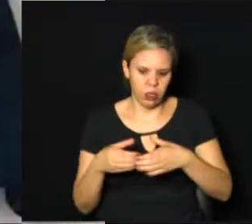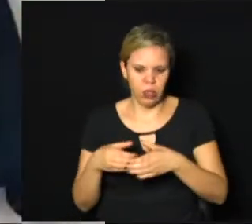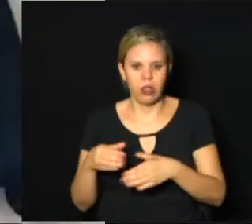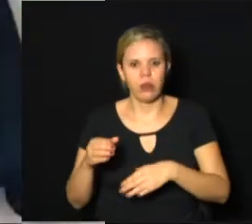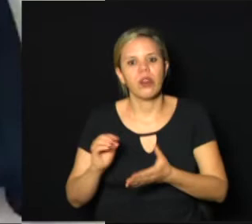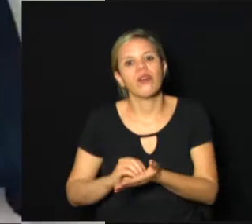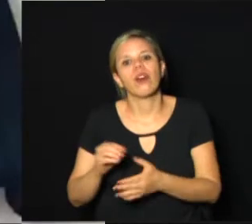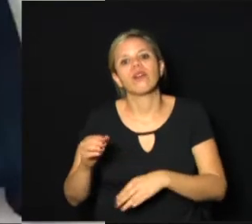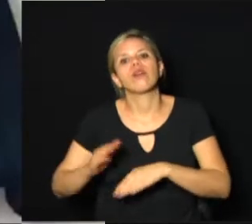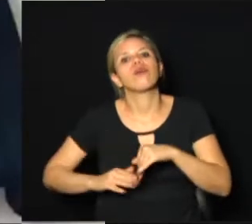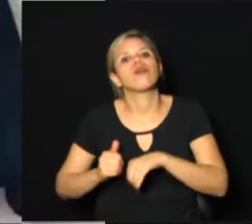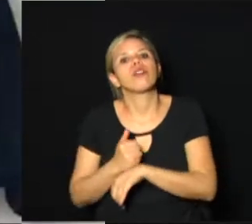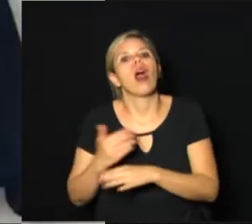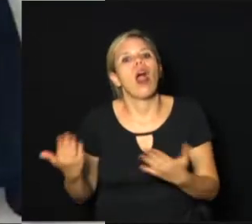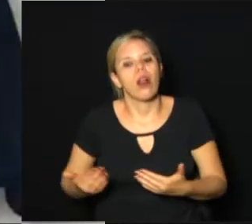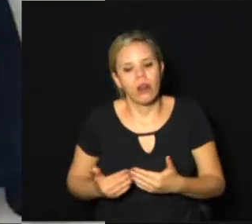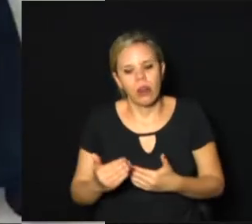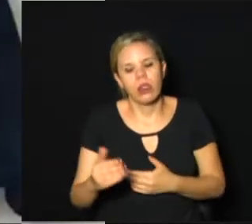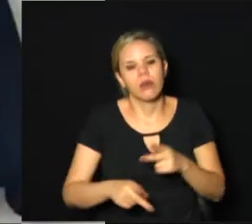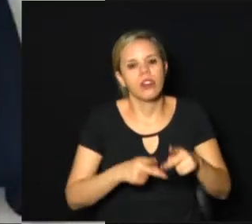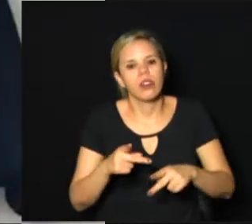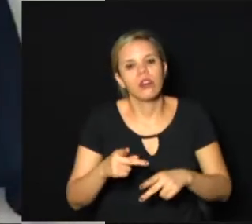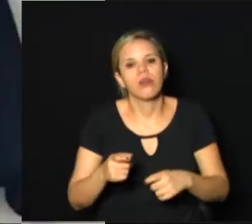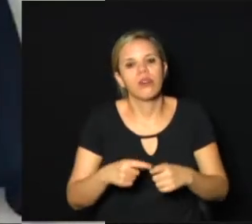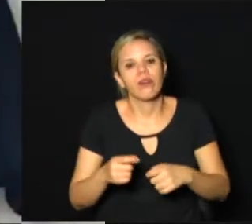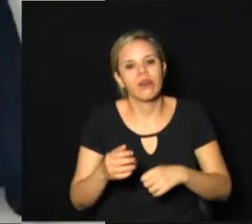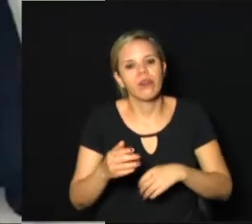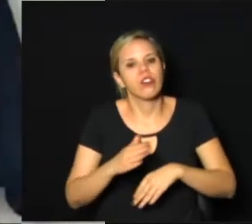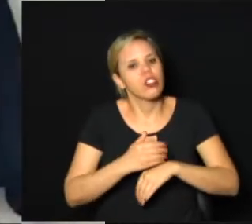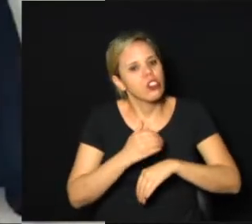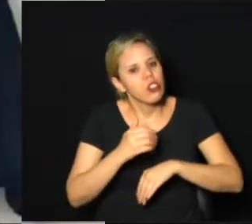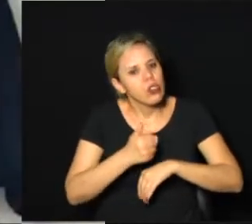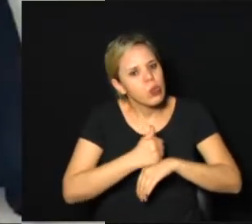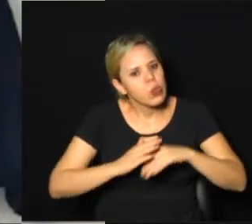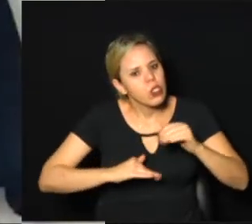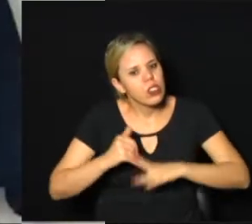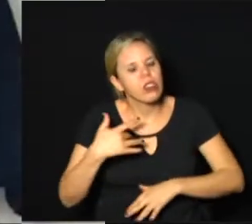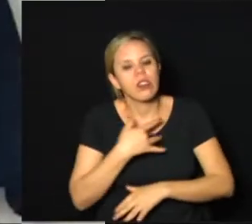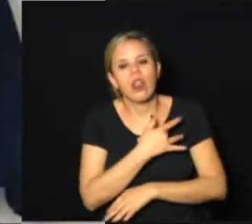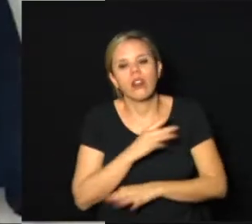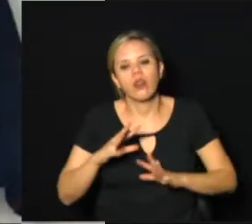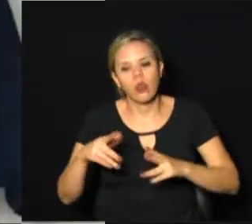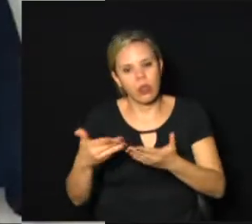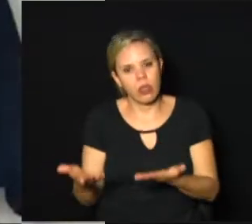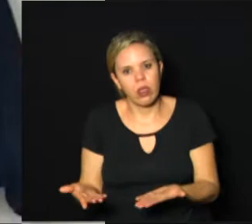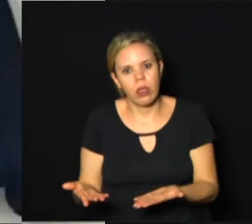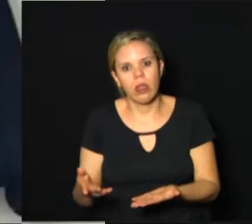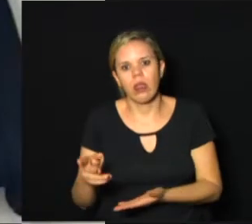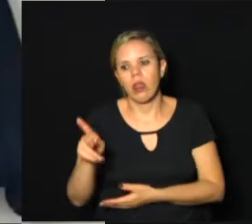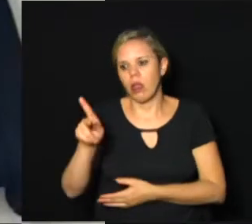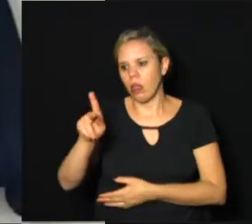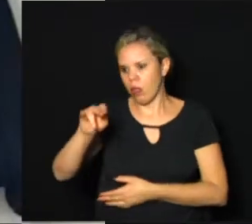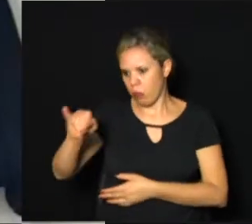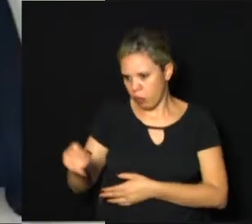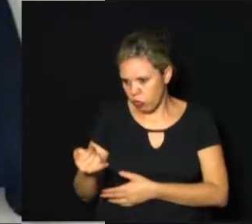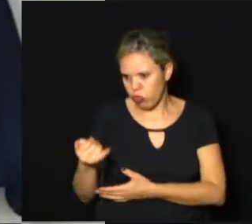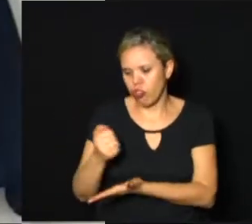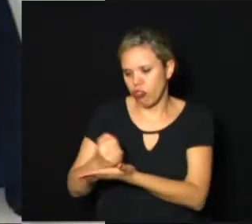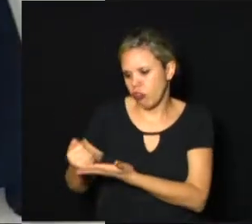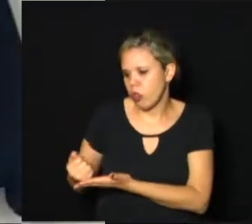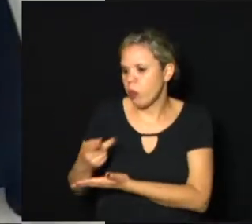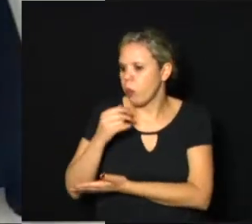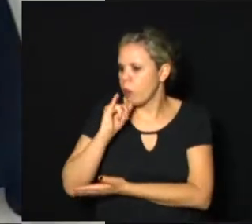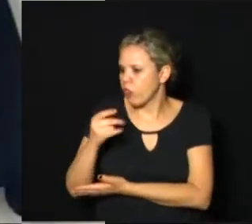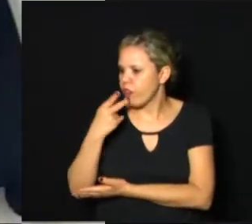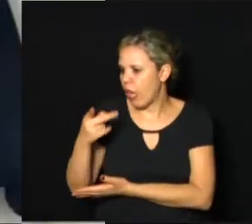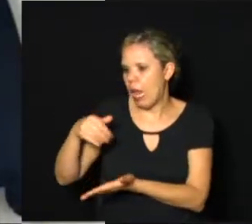E agora, esses profissionais de saúde, são todos eles são PJ, né? Eles são pessoas jurídicas. Então, você não pode falar